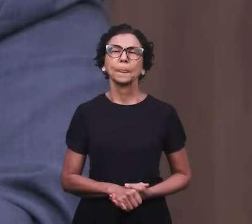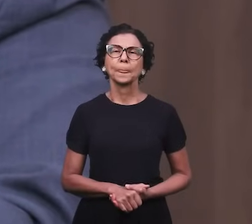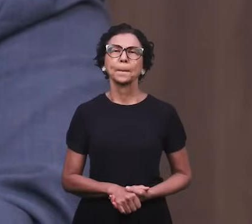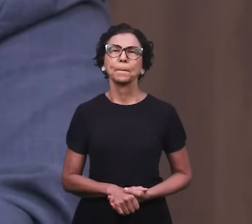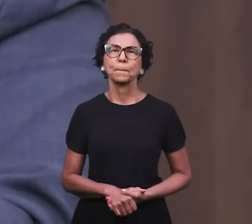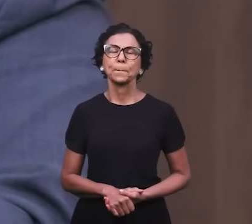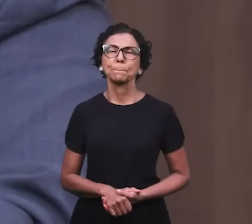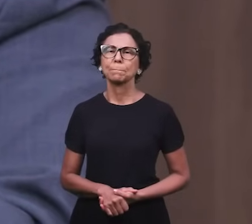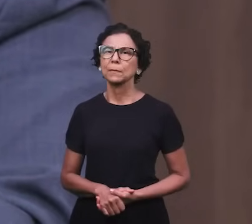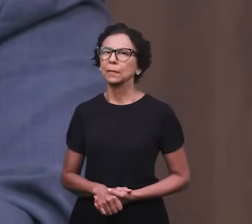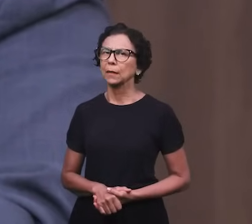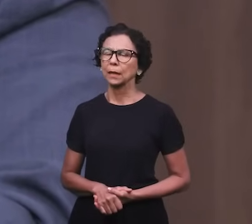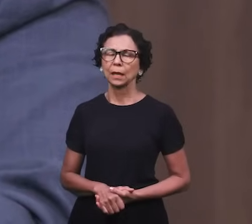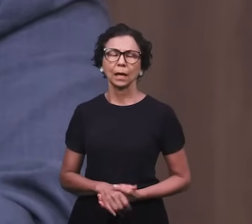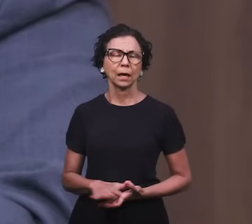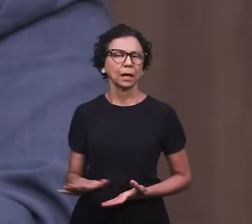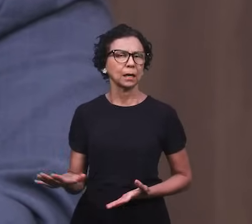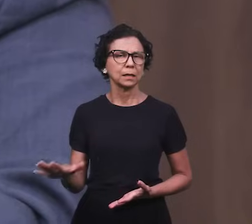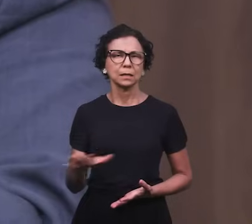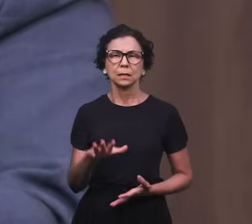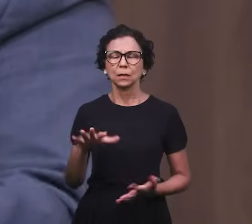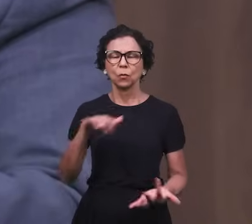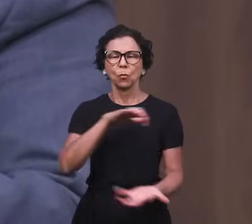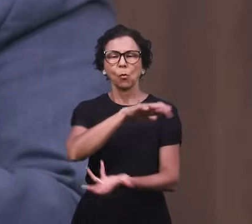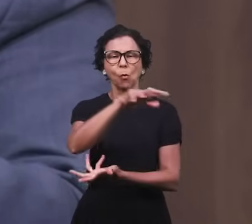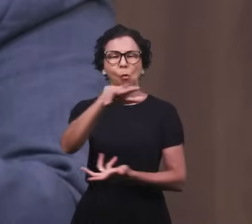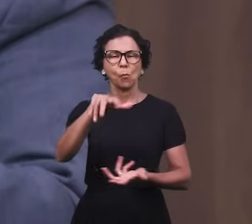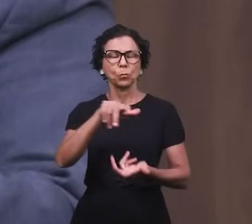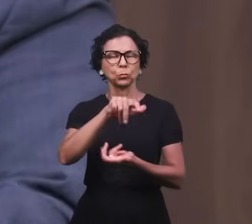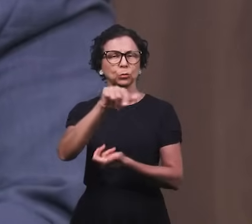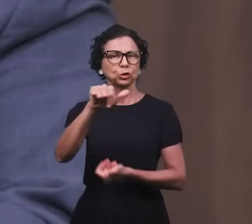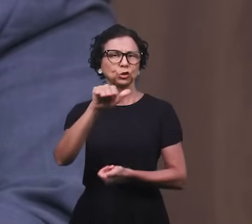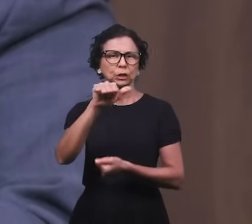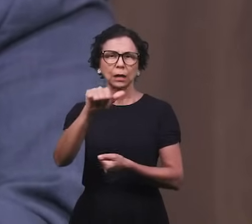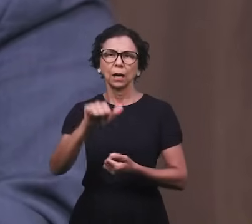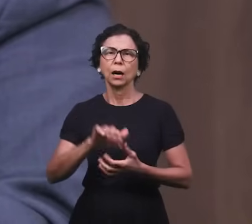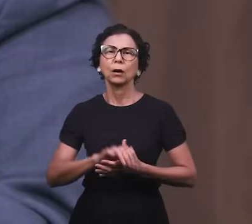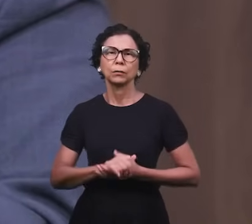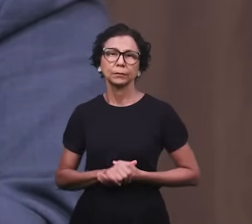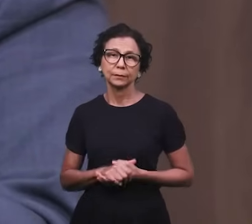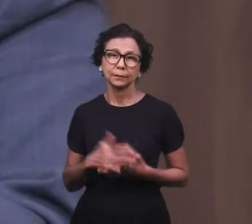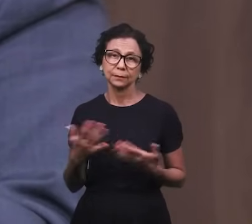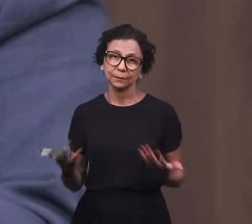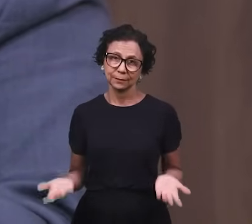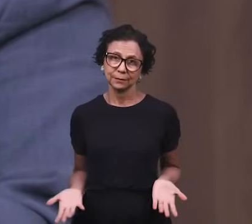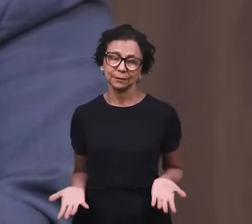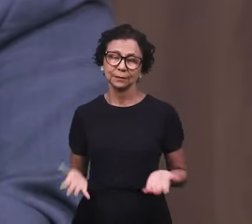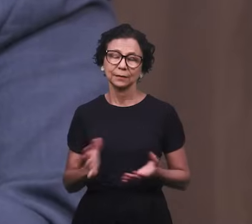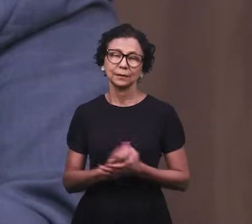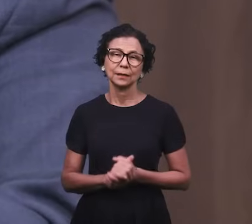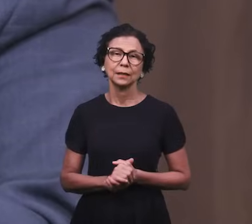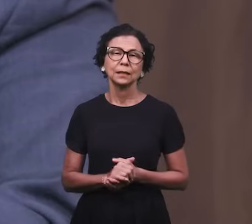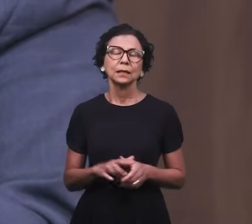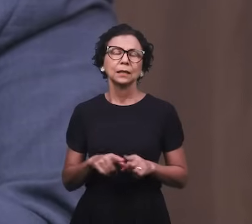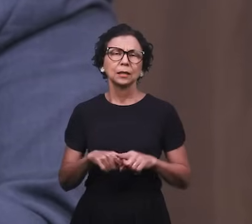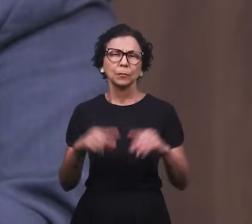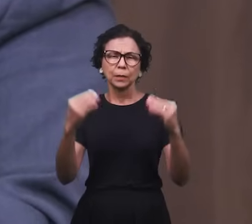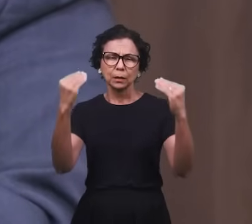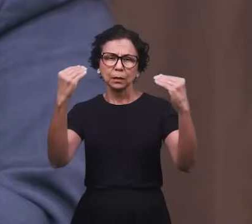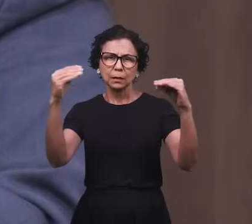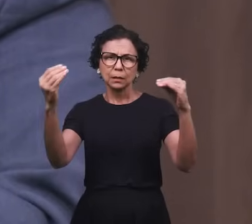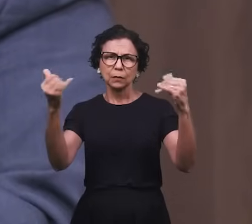hoje é uma preocupação mundial. A segurança nossa também de dados, nós temos que cada dia primar por essa